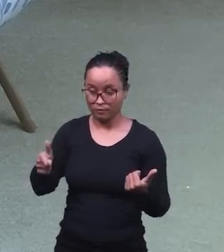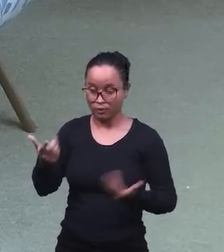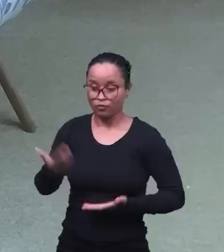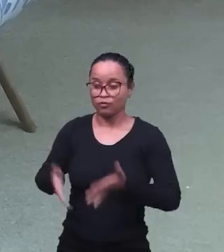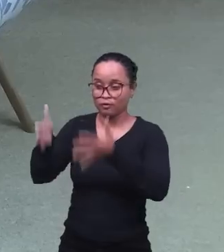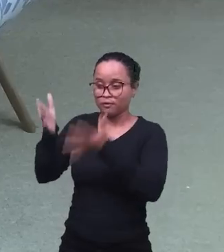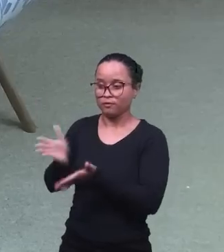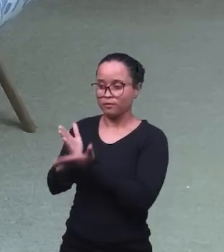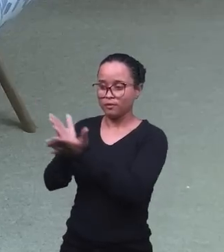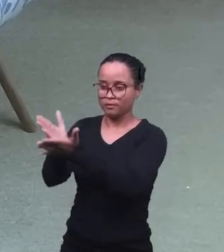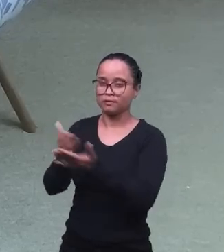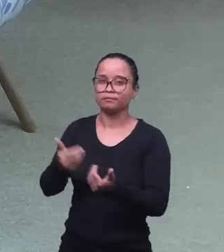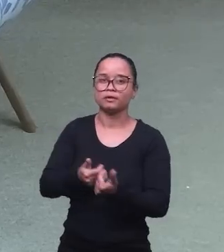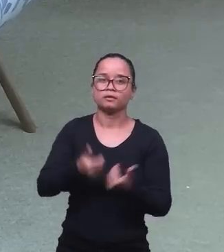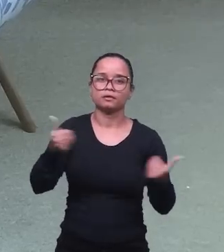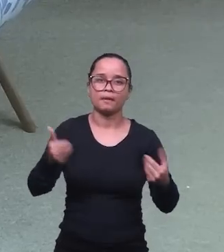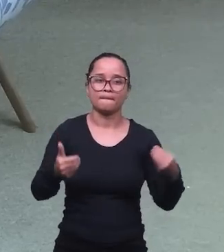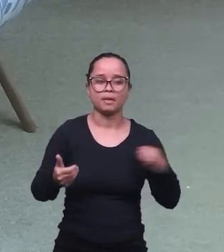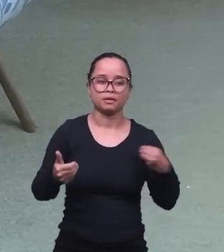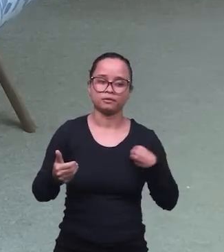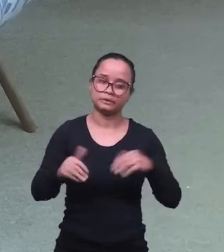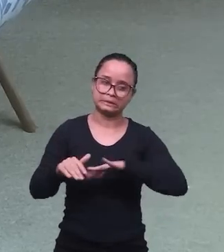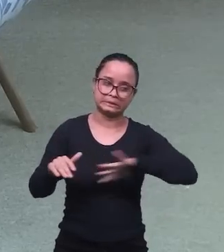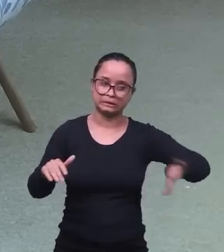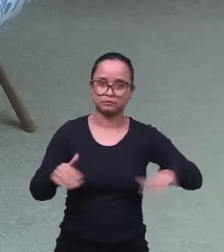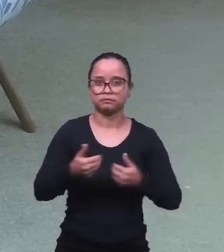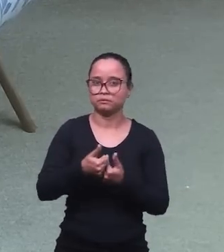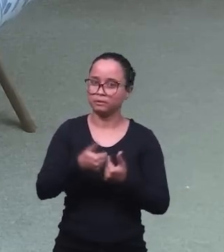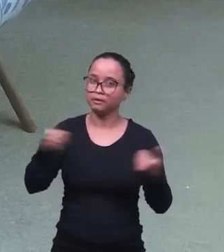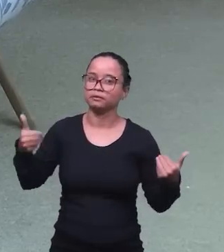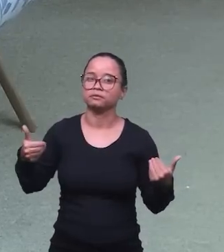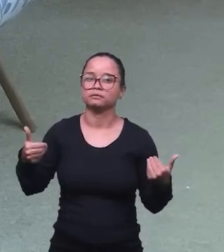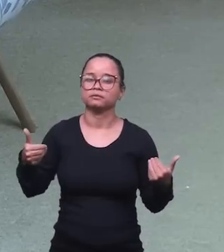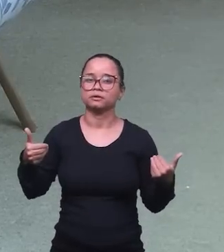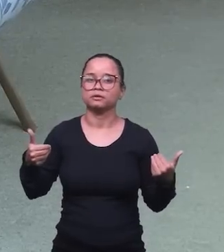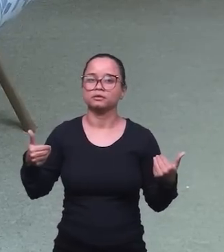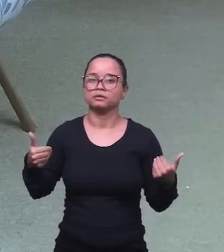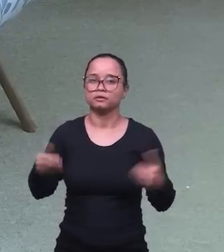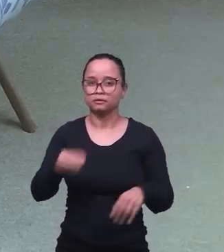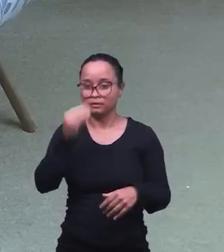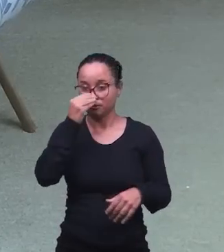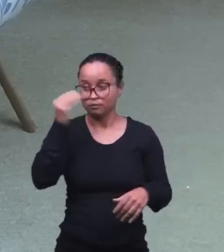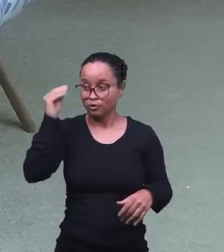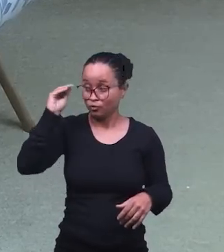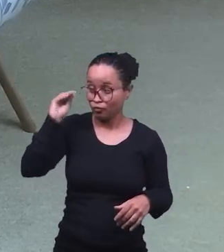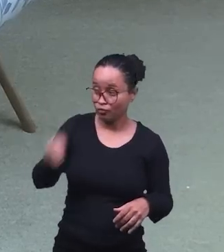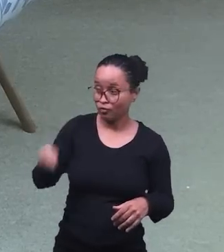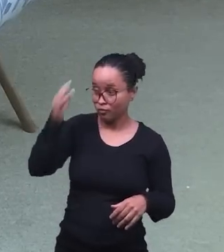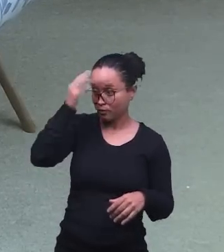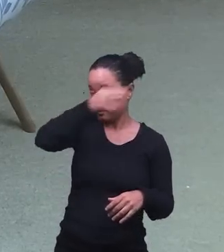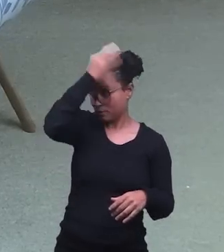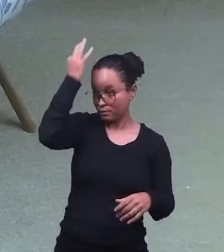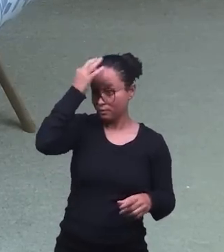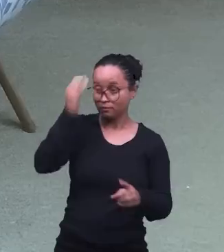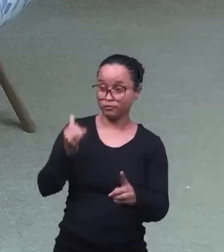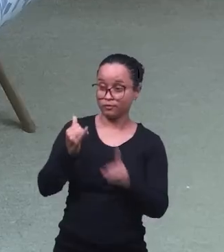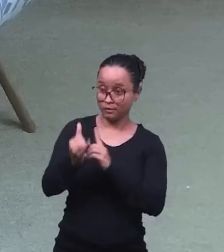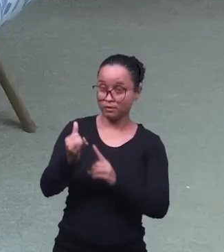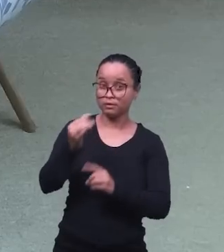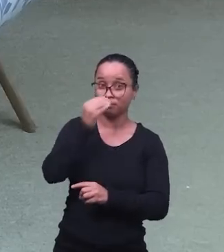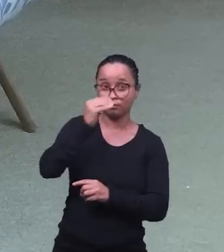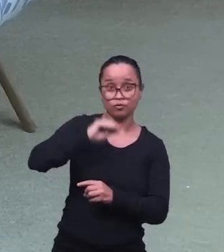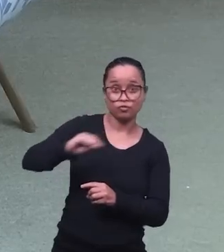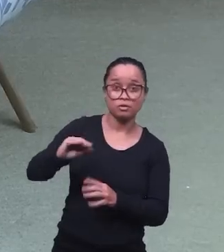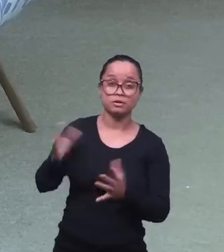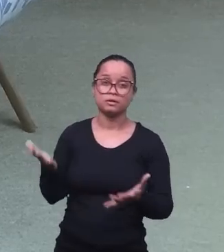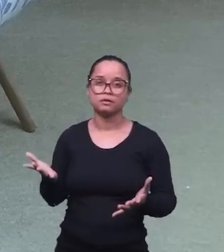ande em santificação, ou seja, não há lugar para o pecado. Então, desprezou o Espírito Santo, desprezou o profético, e